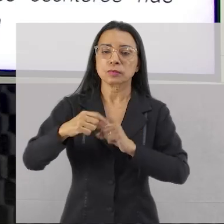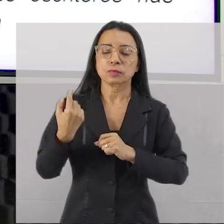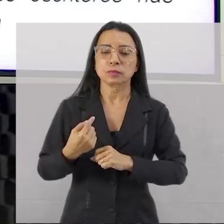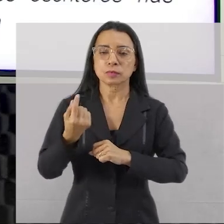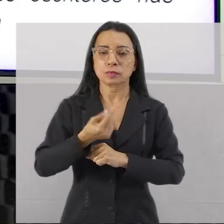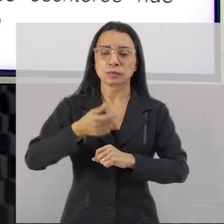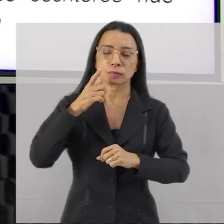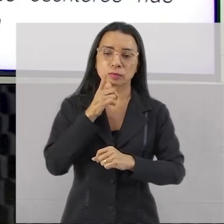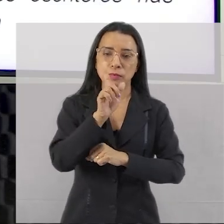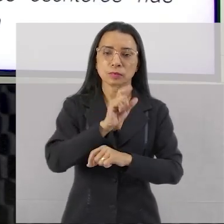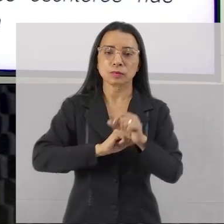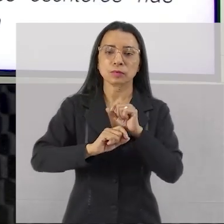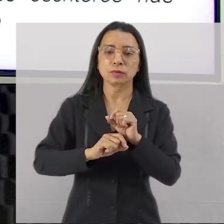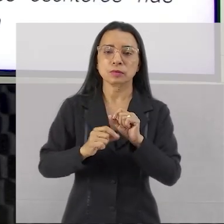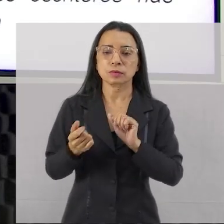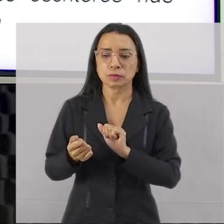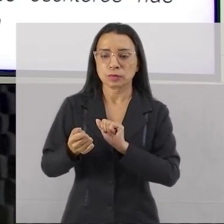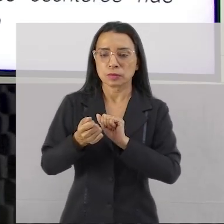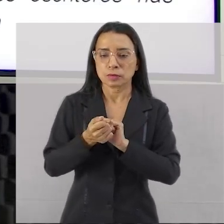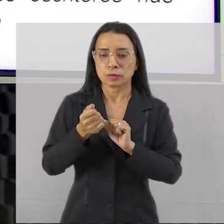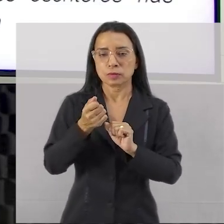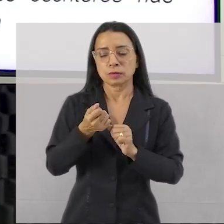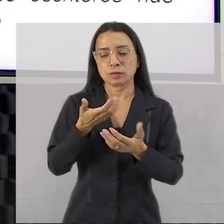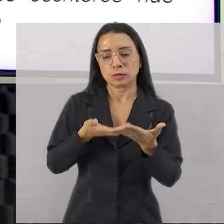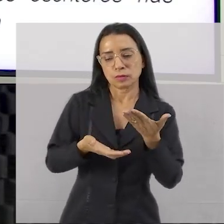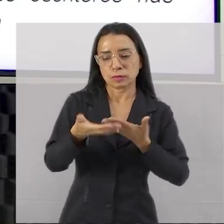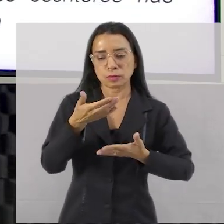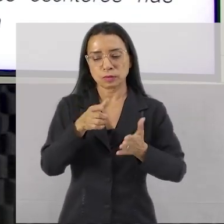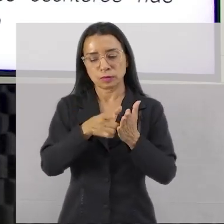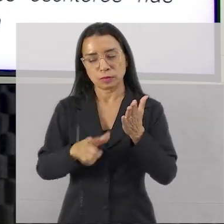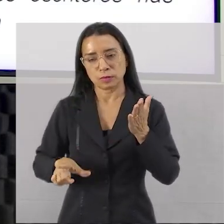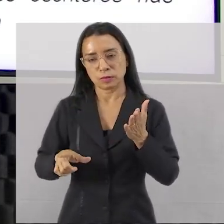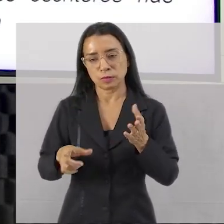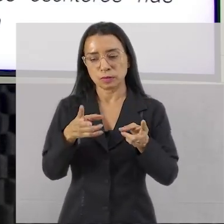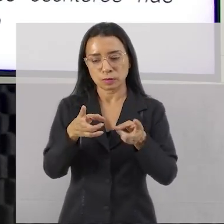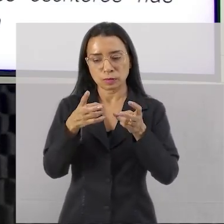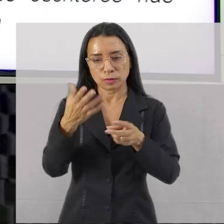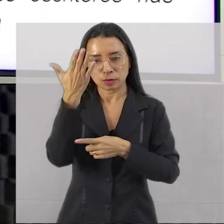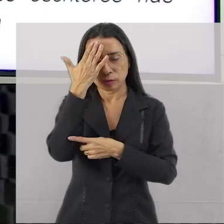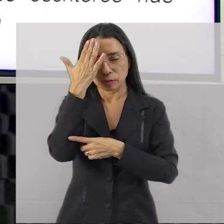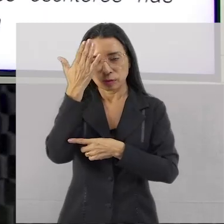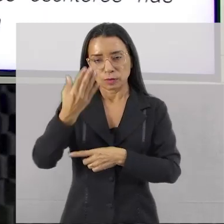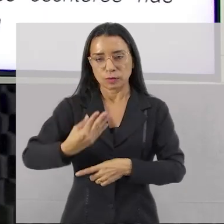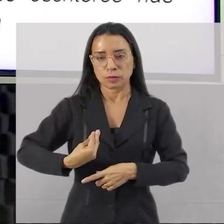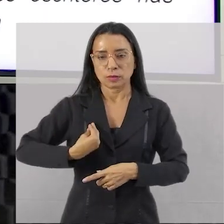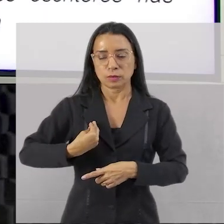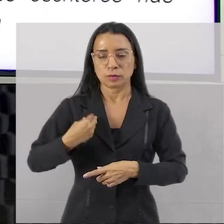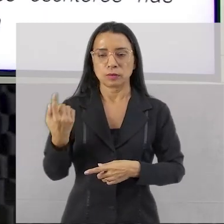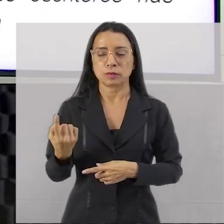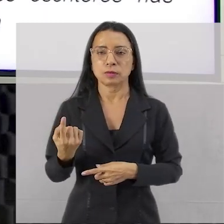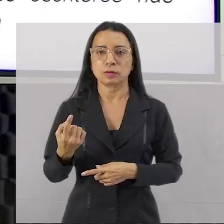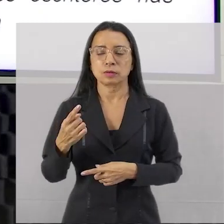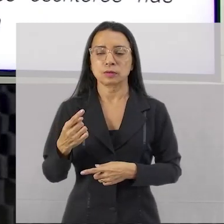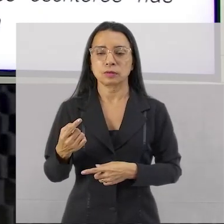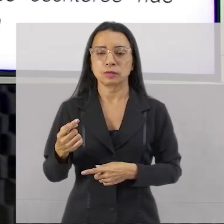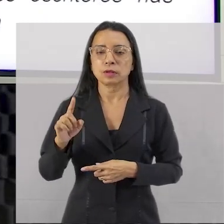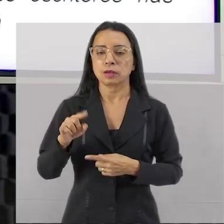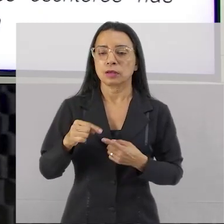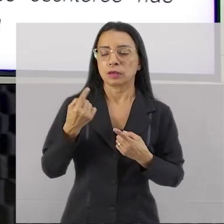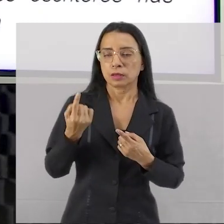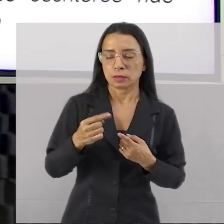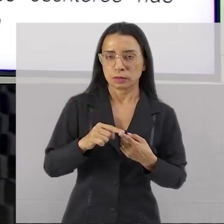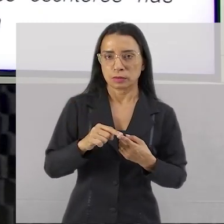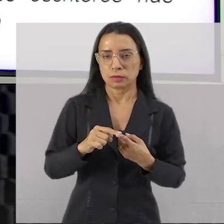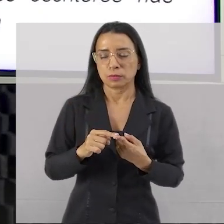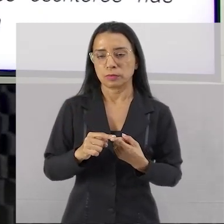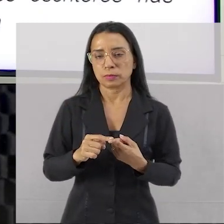por meio da literatura, observar e compreender a realidade. Jimmy, após tópico frasal,